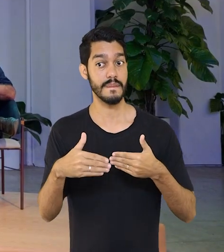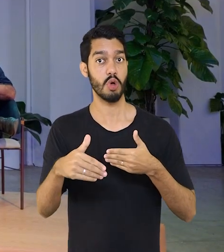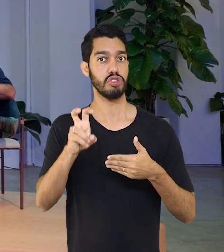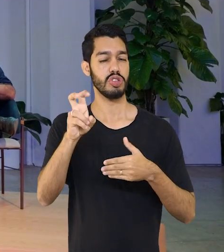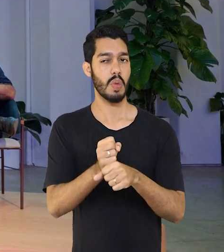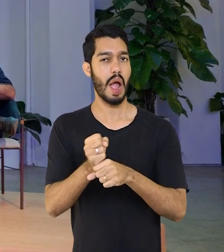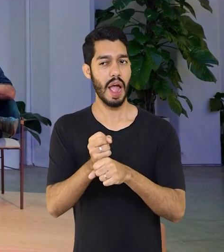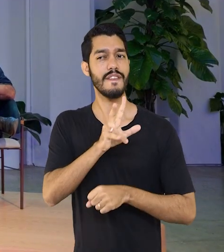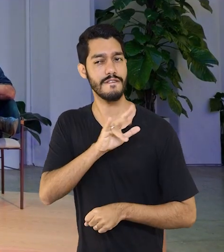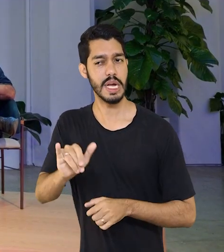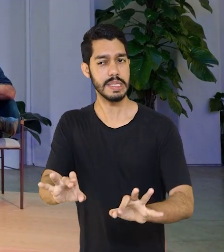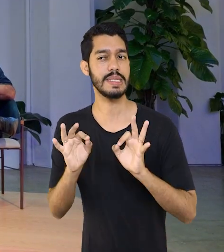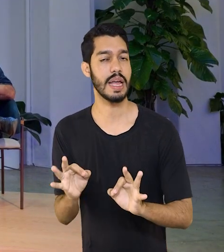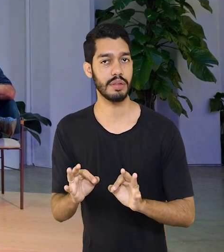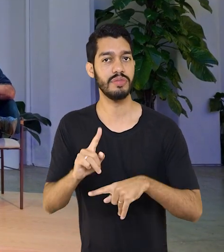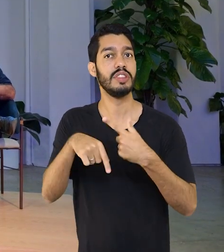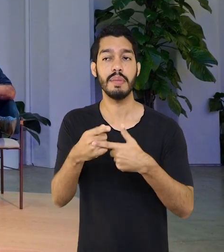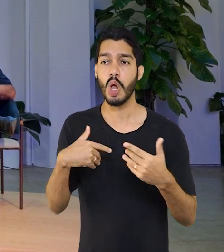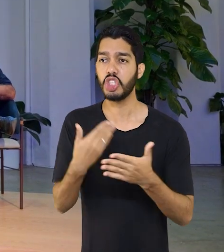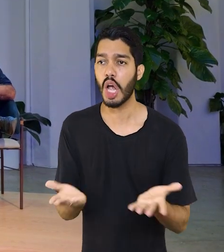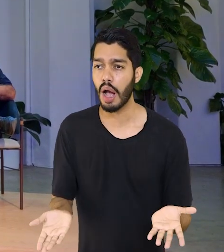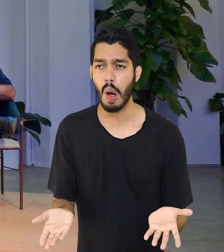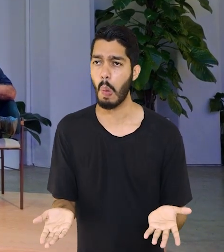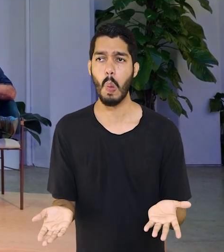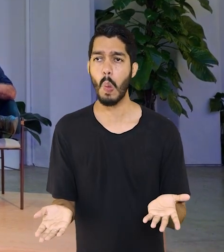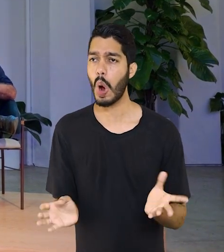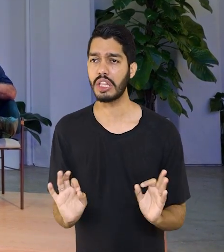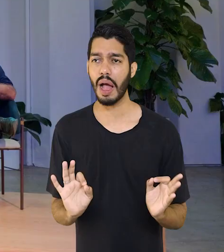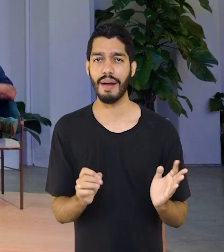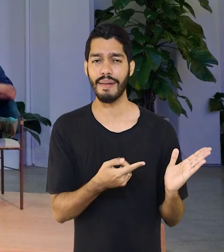não acontecesse. Estava desmoralizado.